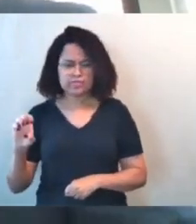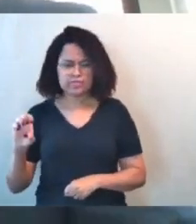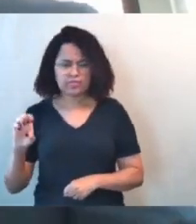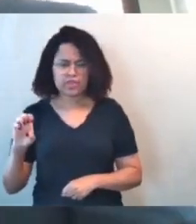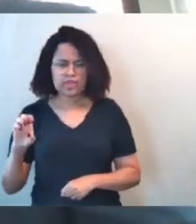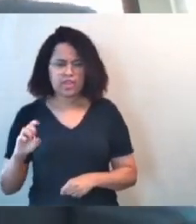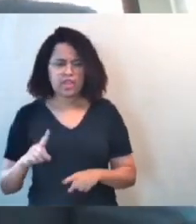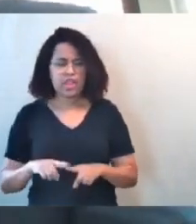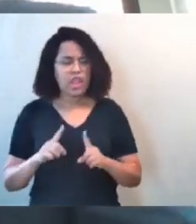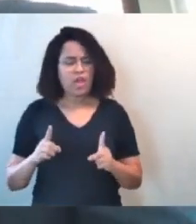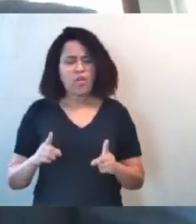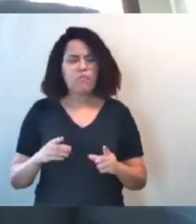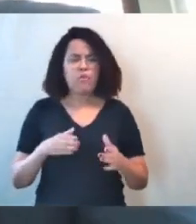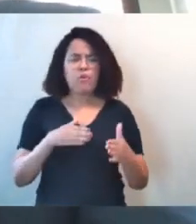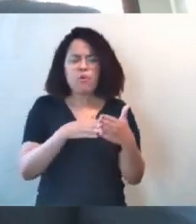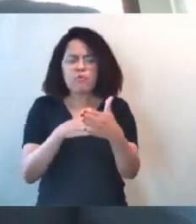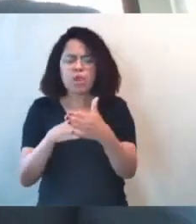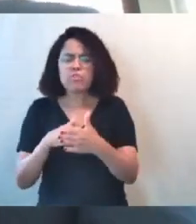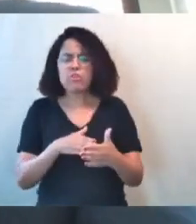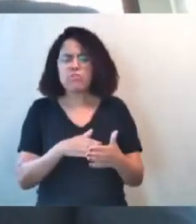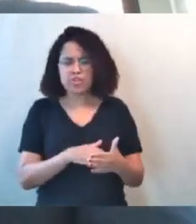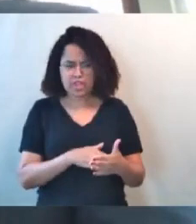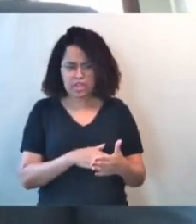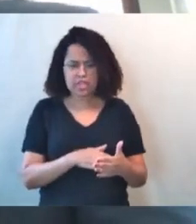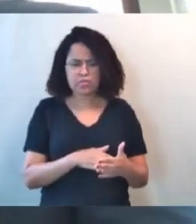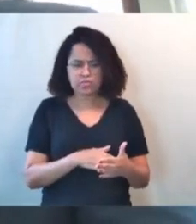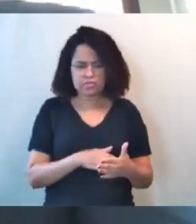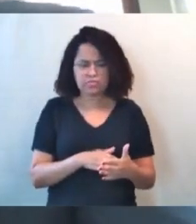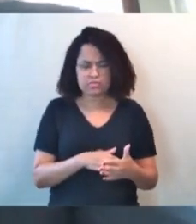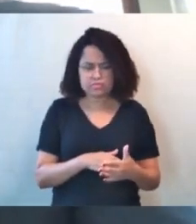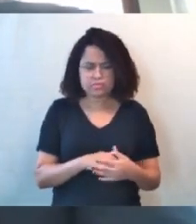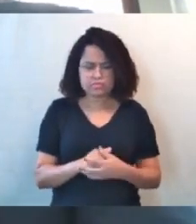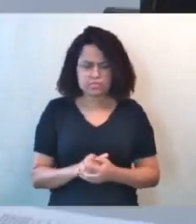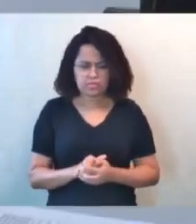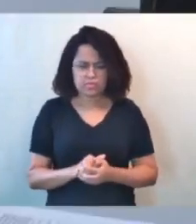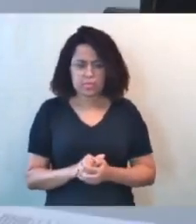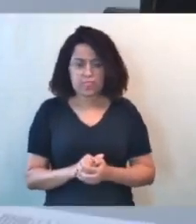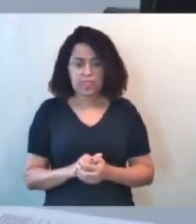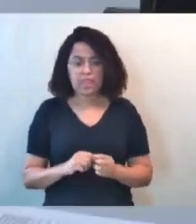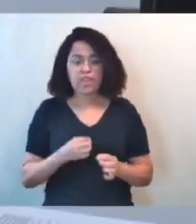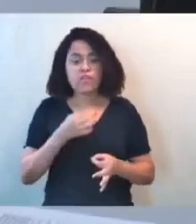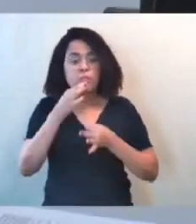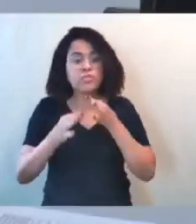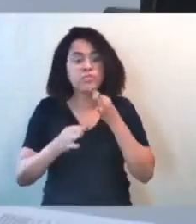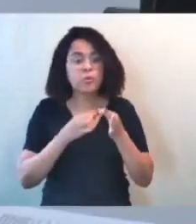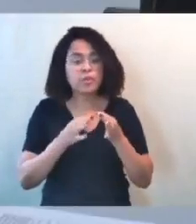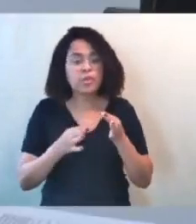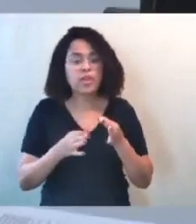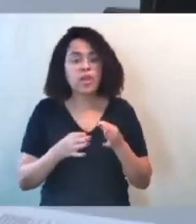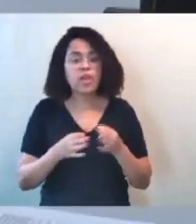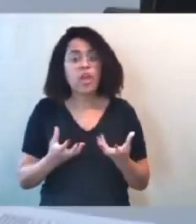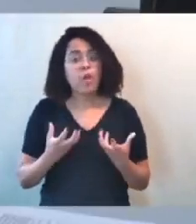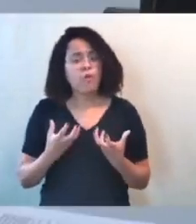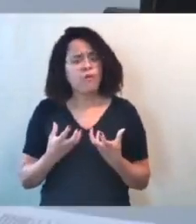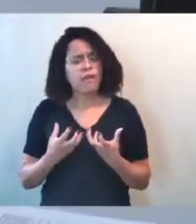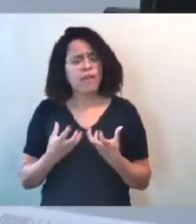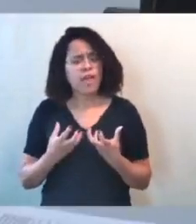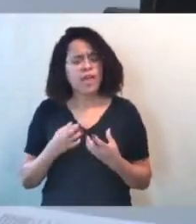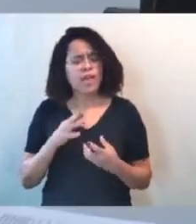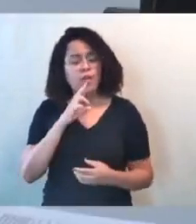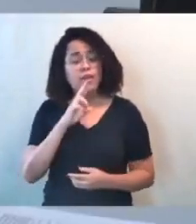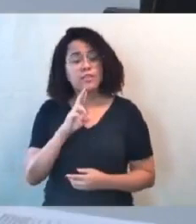fazer intervenção, tá? Não, o nosso acordo aqui é o máximo... não vou pedir opiniões, eu quero resposta. Se não